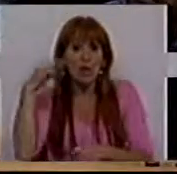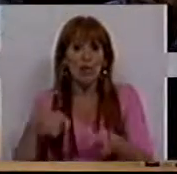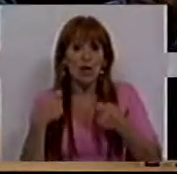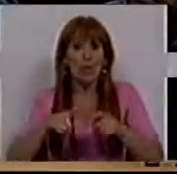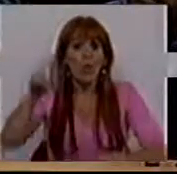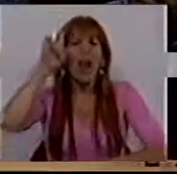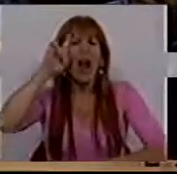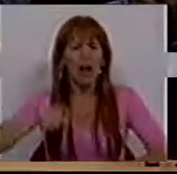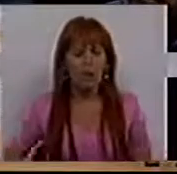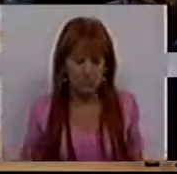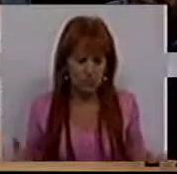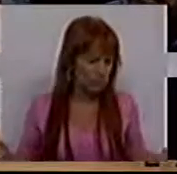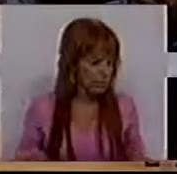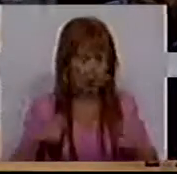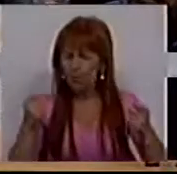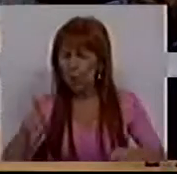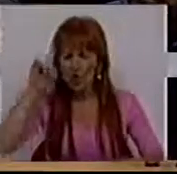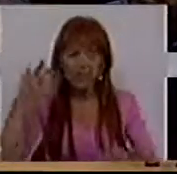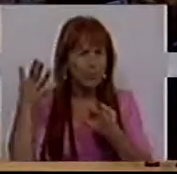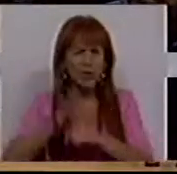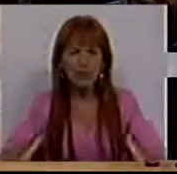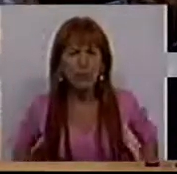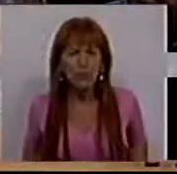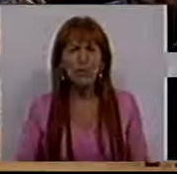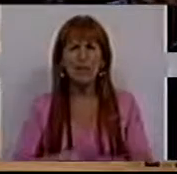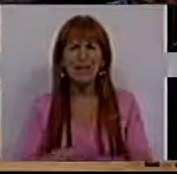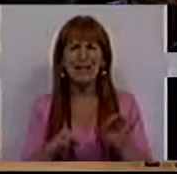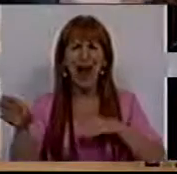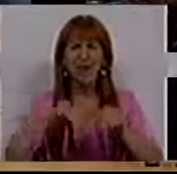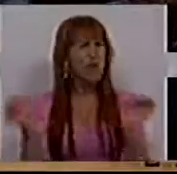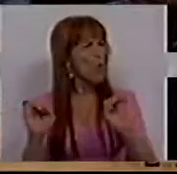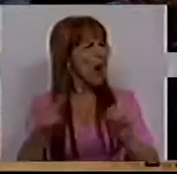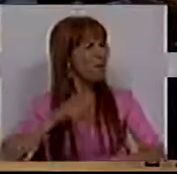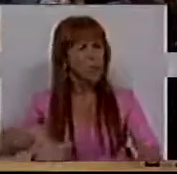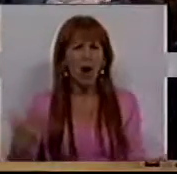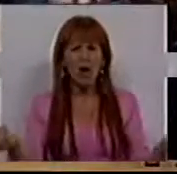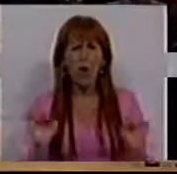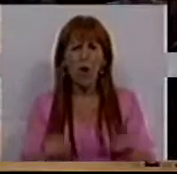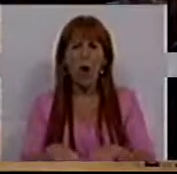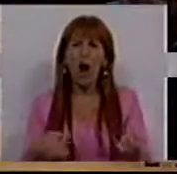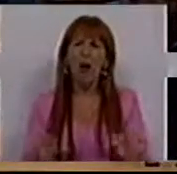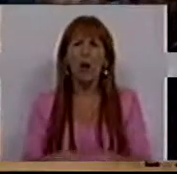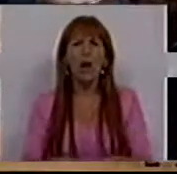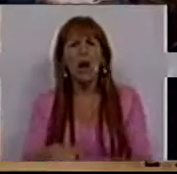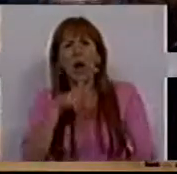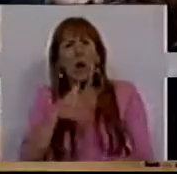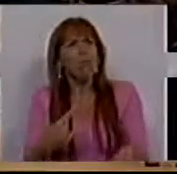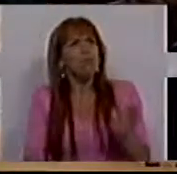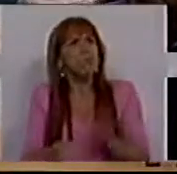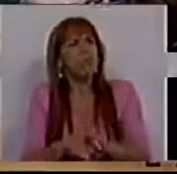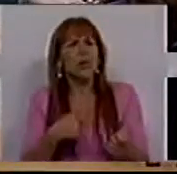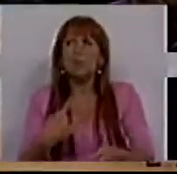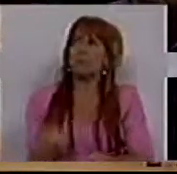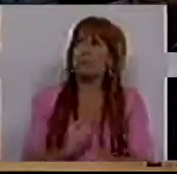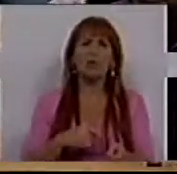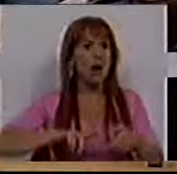em cavalos. Apostas em cavalos, por exemplo, é um tipo de jogo que não existe em Portugal. Não é que seja uma chaga ilegal que nós